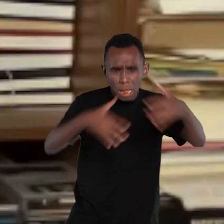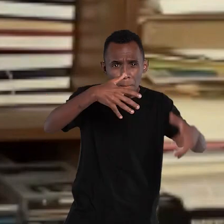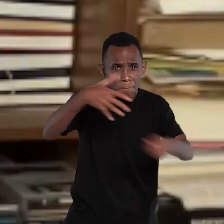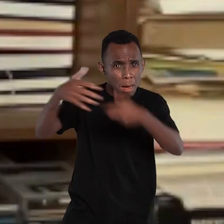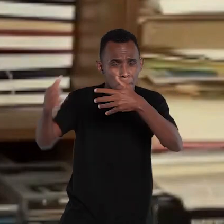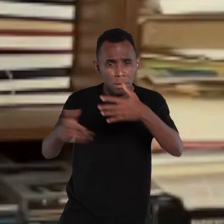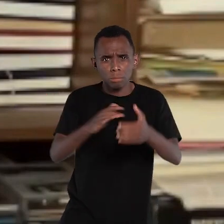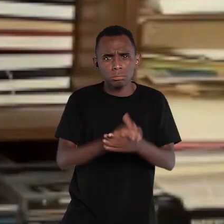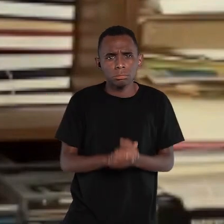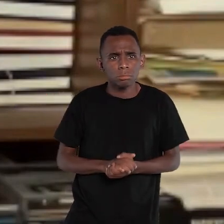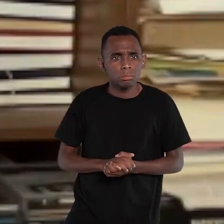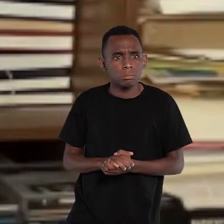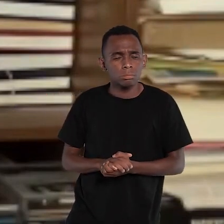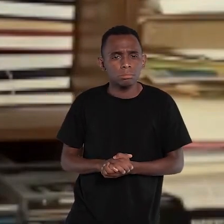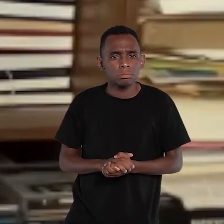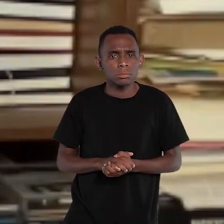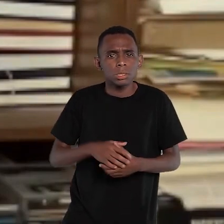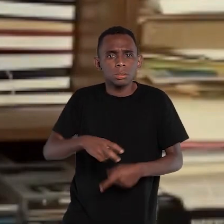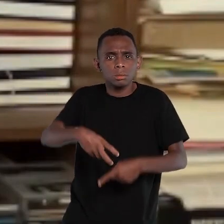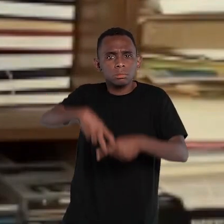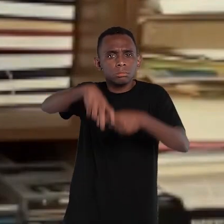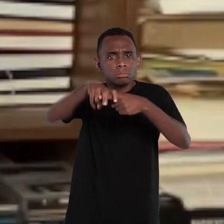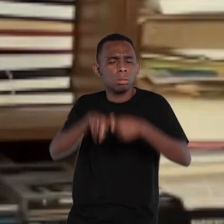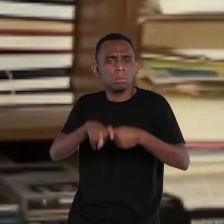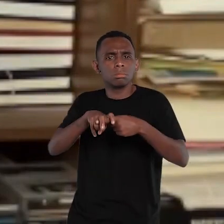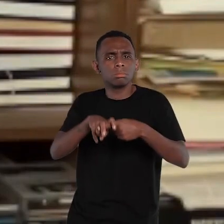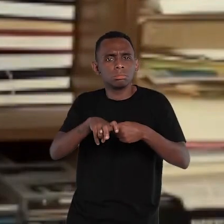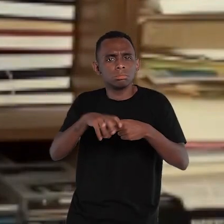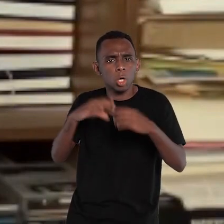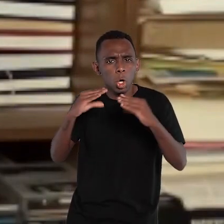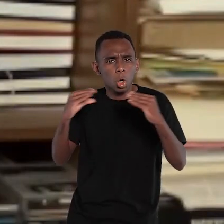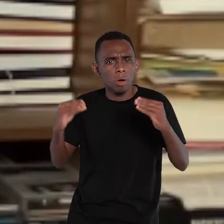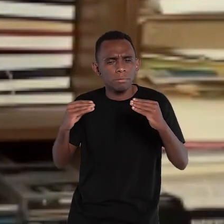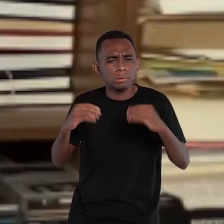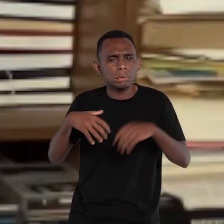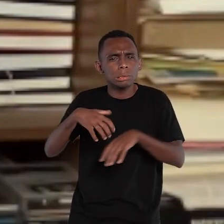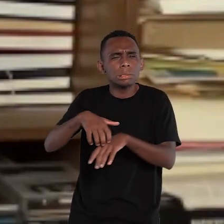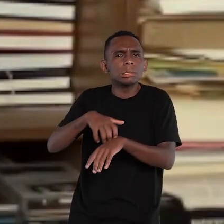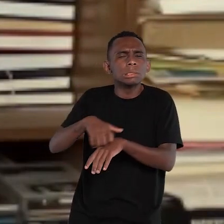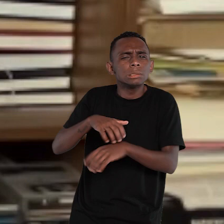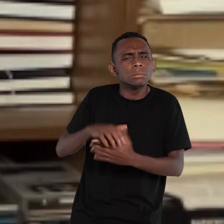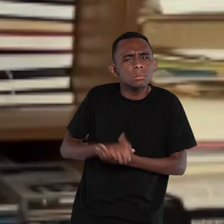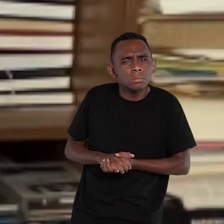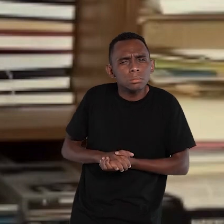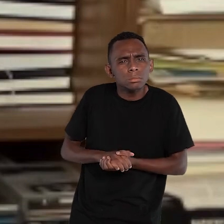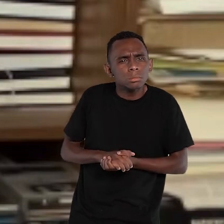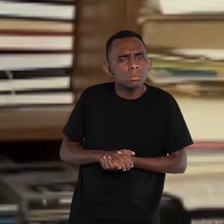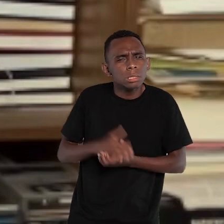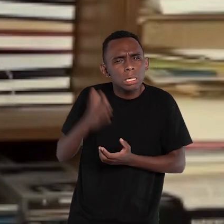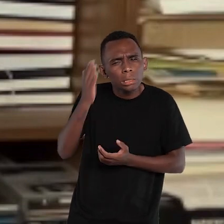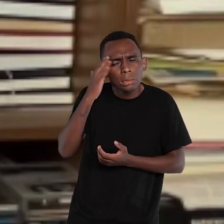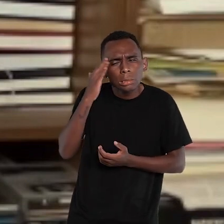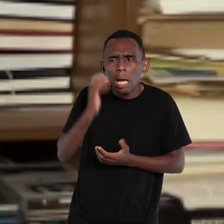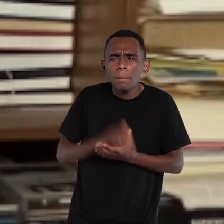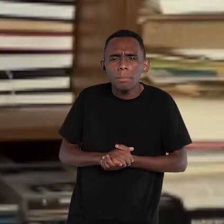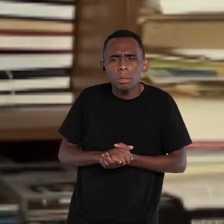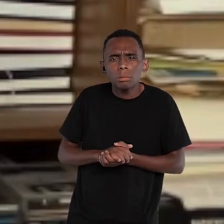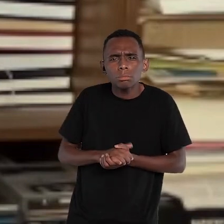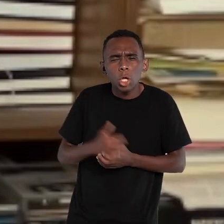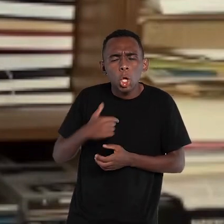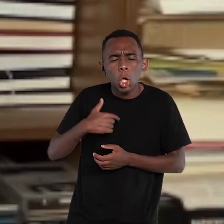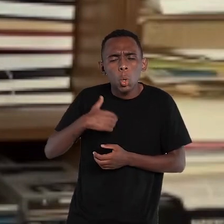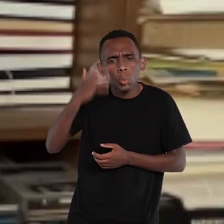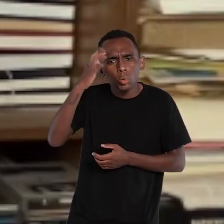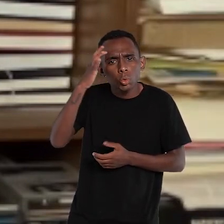da novela. Olegário curvou-se na poltrona e coçou a canela sem pelos antes de perguntar: sabe com quem eu sonhei